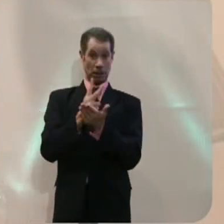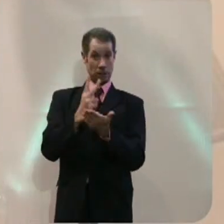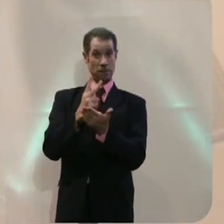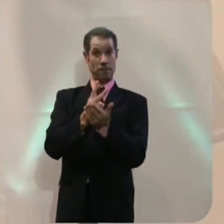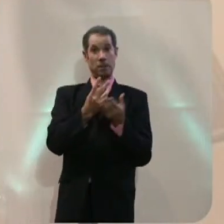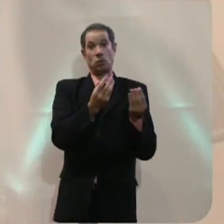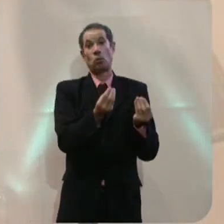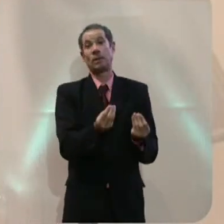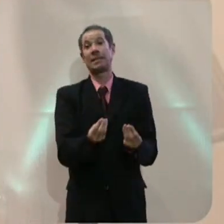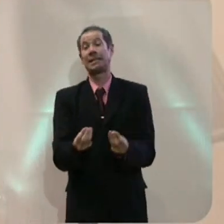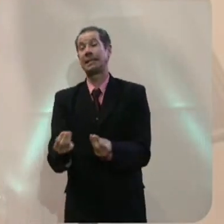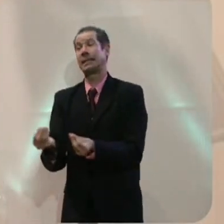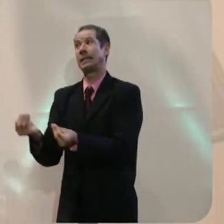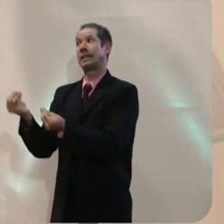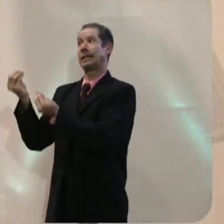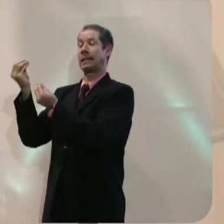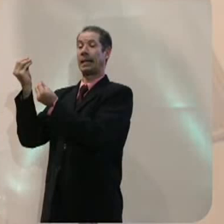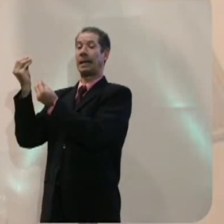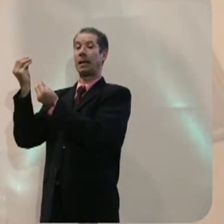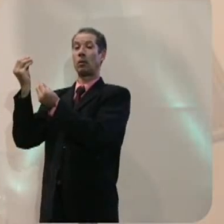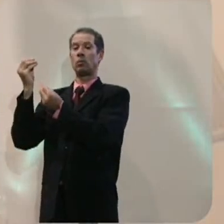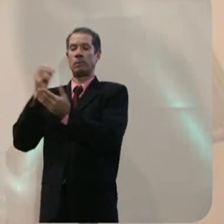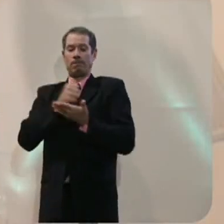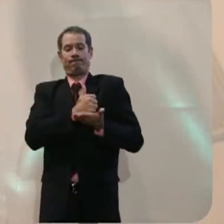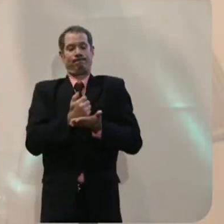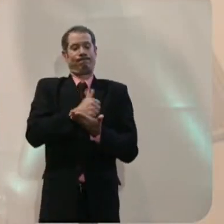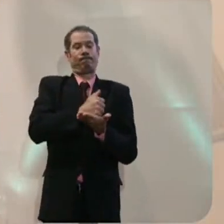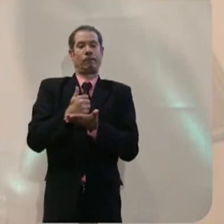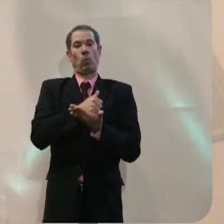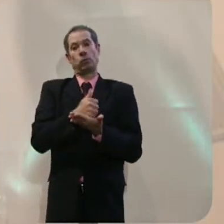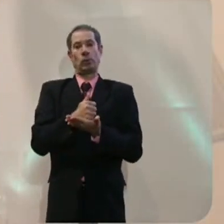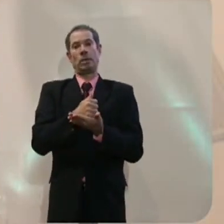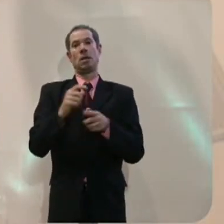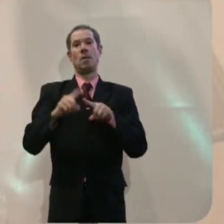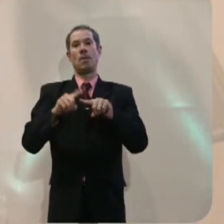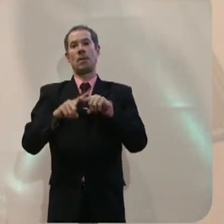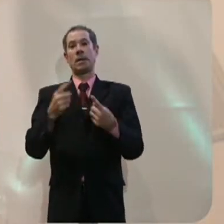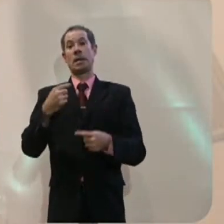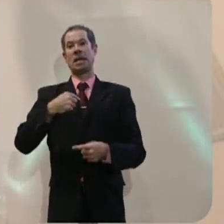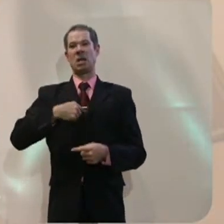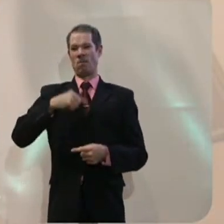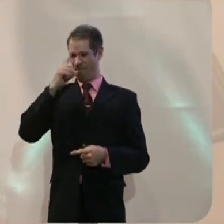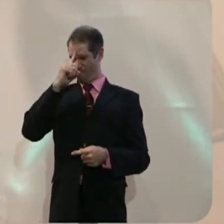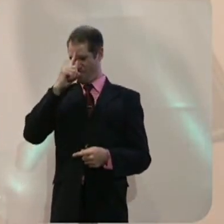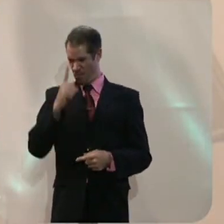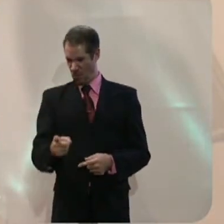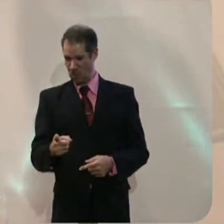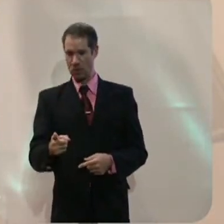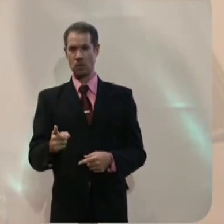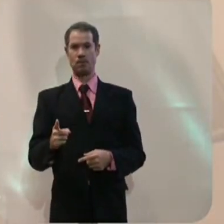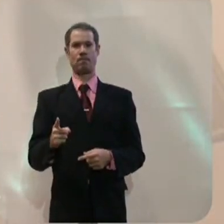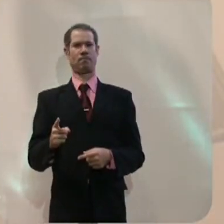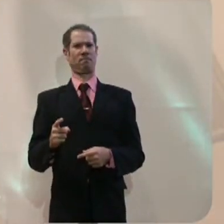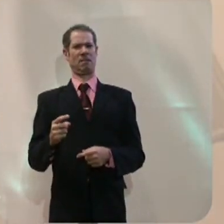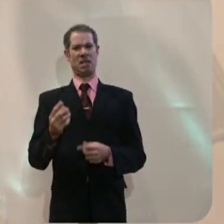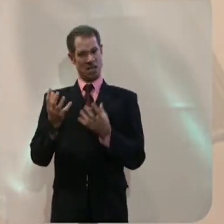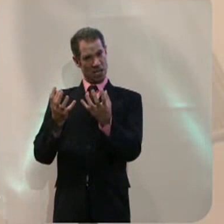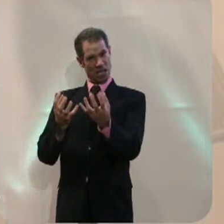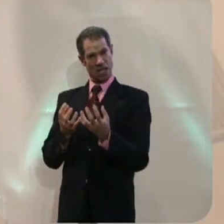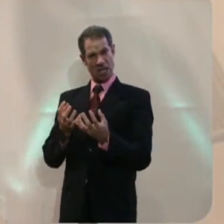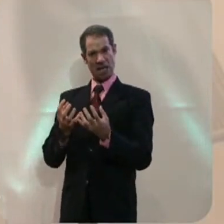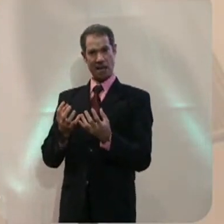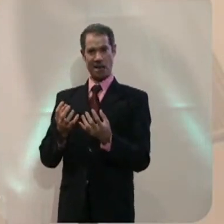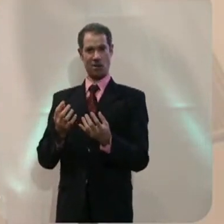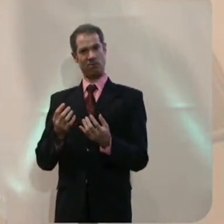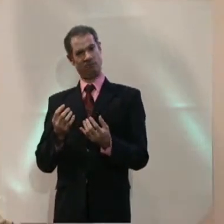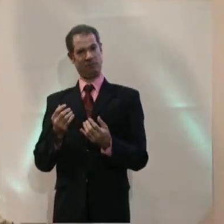eu entrego, eu quero ter todo o controle, porque ainda sou o dono, e eu então quero fazer os